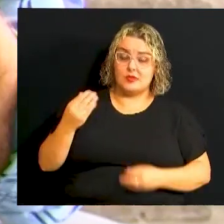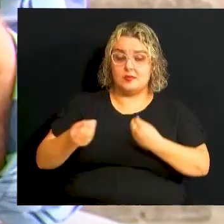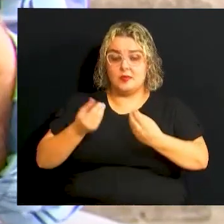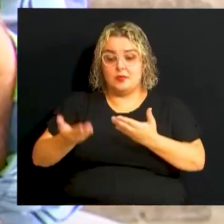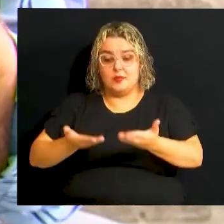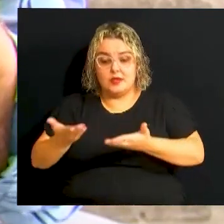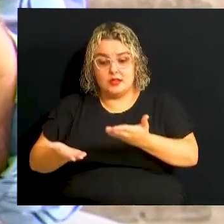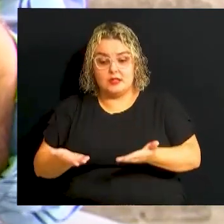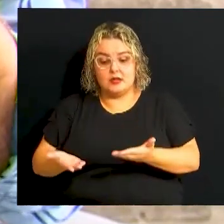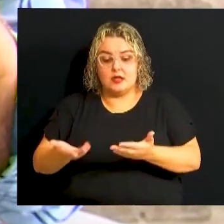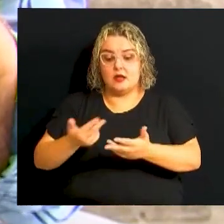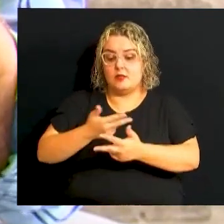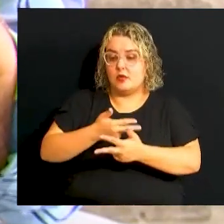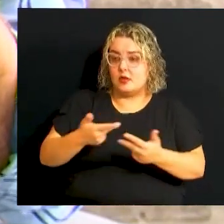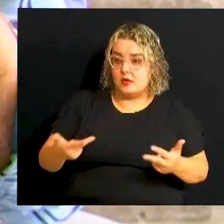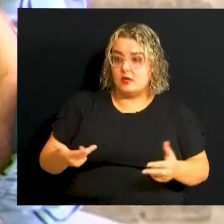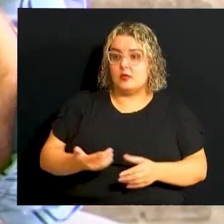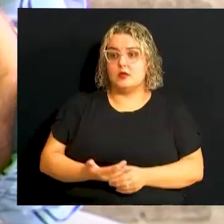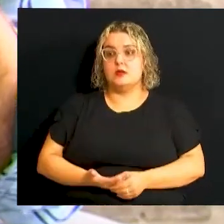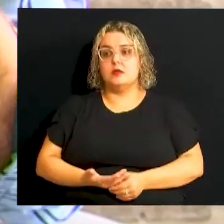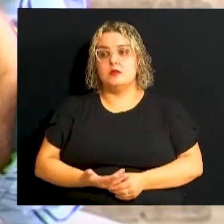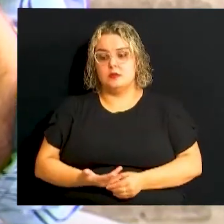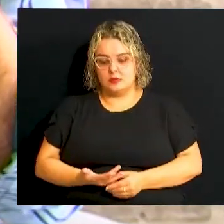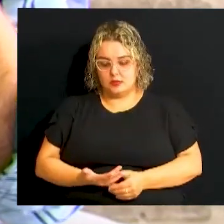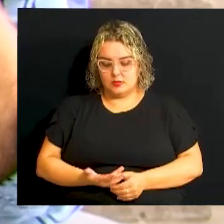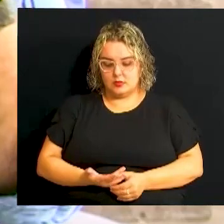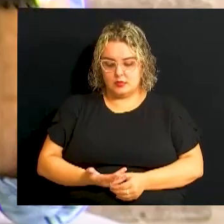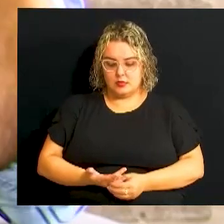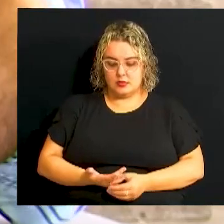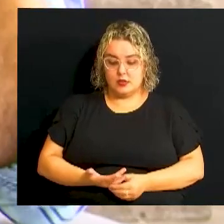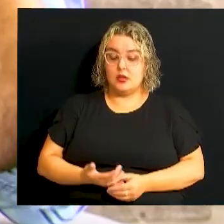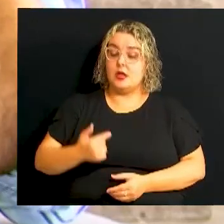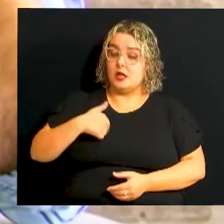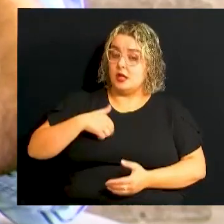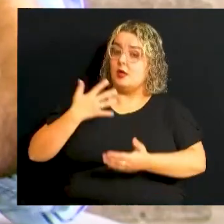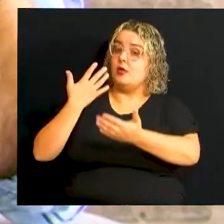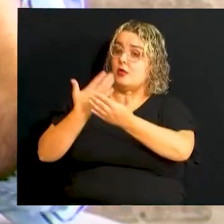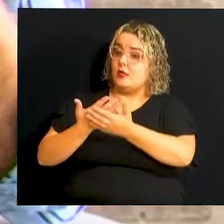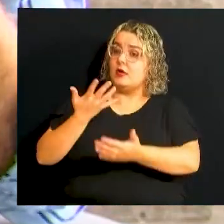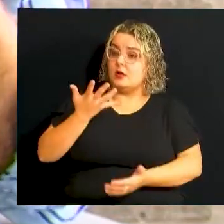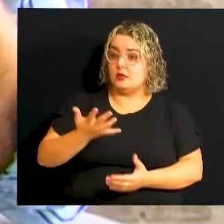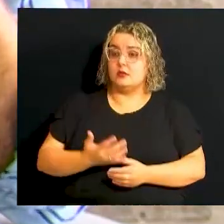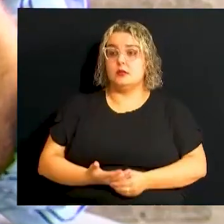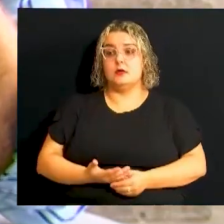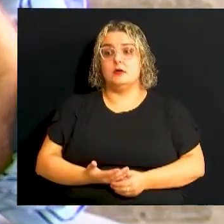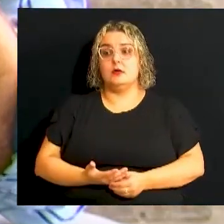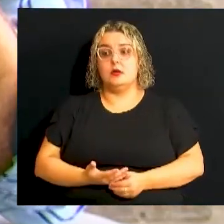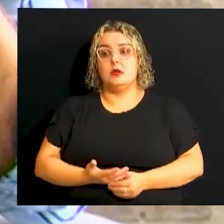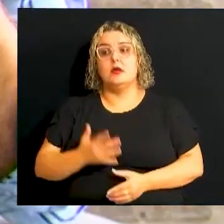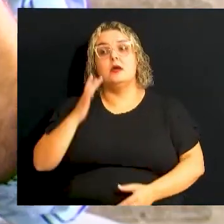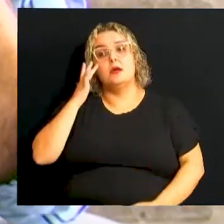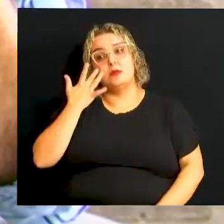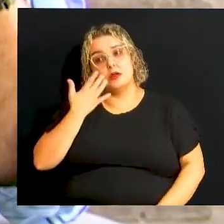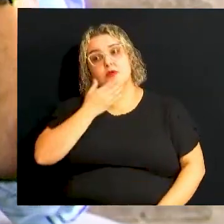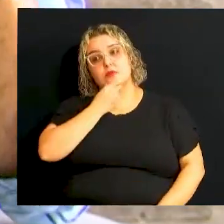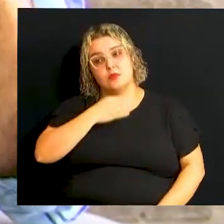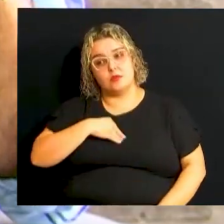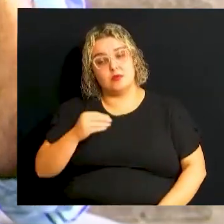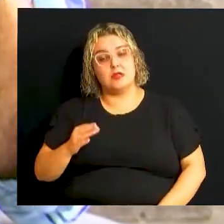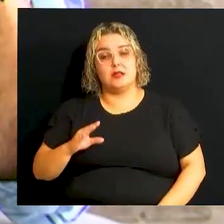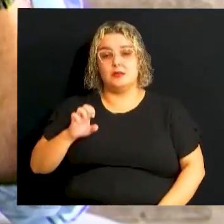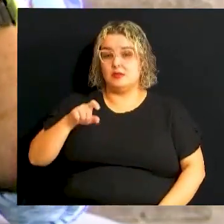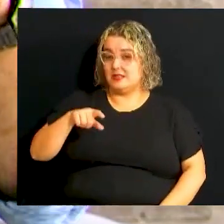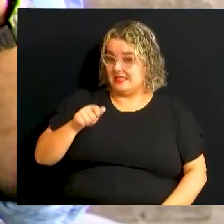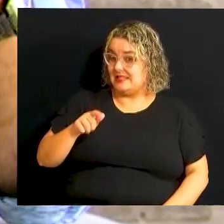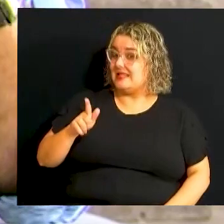não sabem como lidar com determinadas situações? Eu confesso para você, Júnior, que eu acho que o meu filho